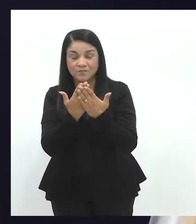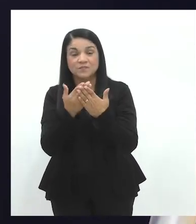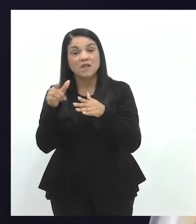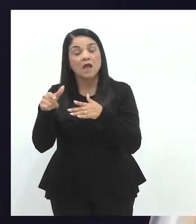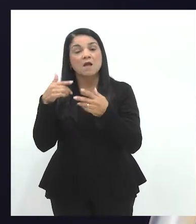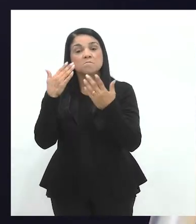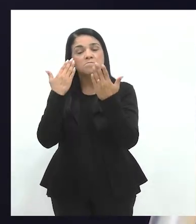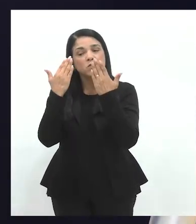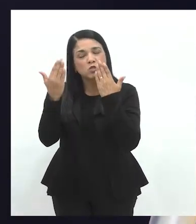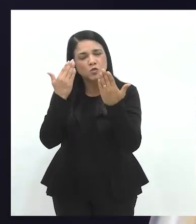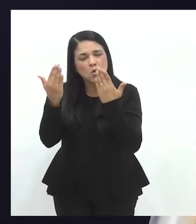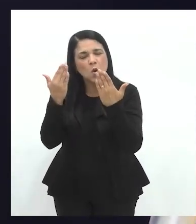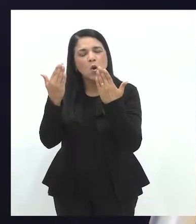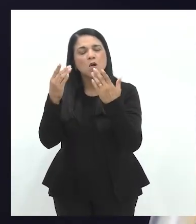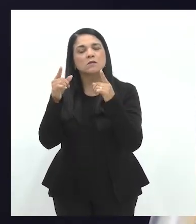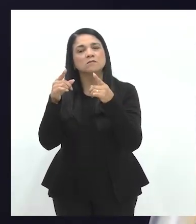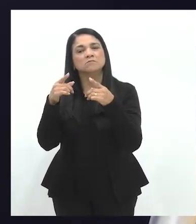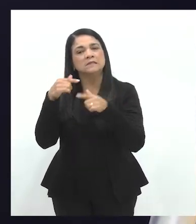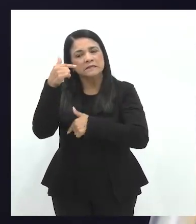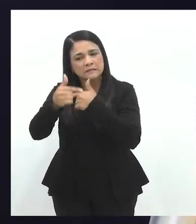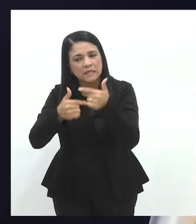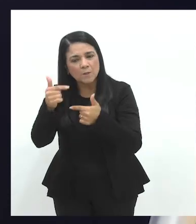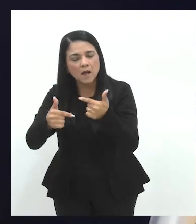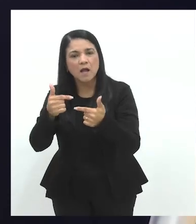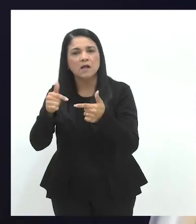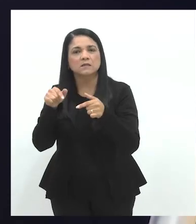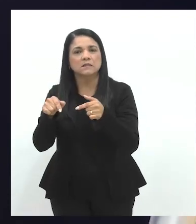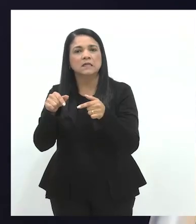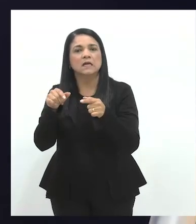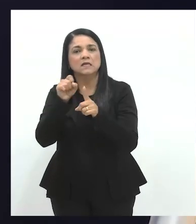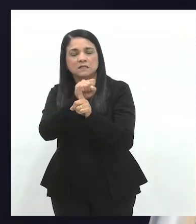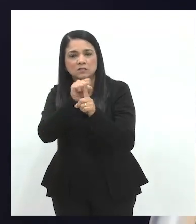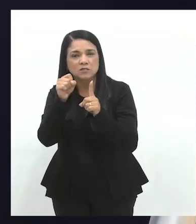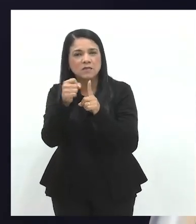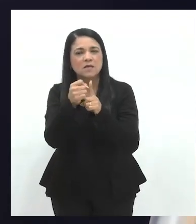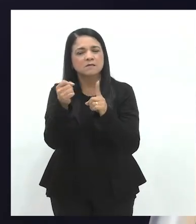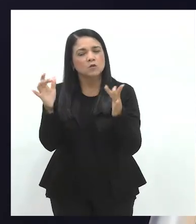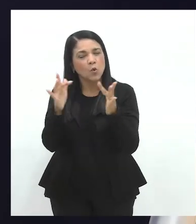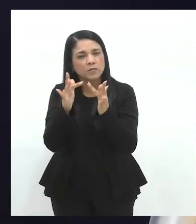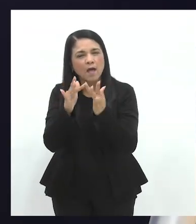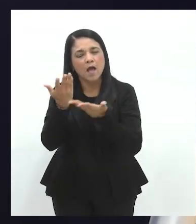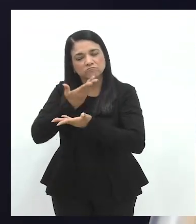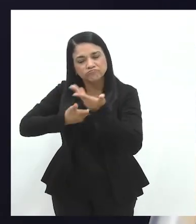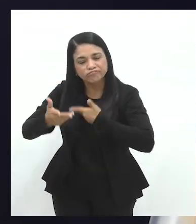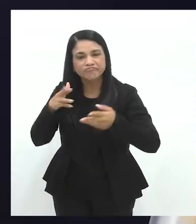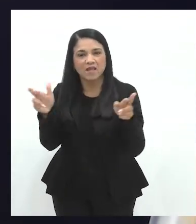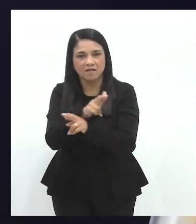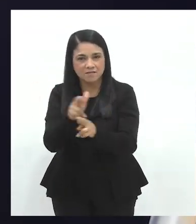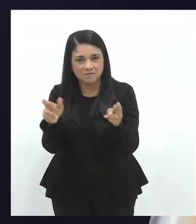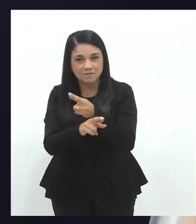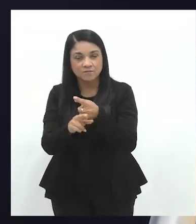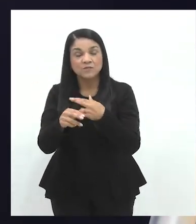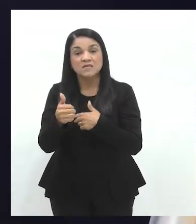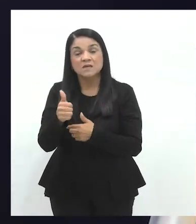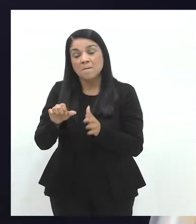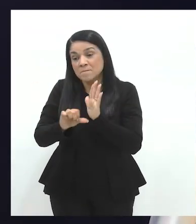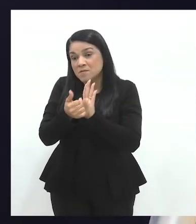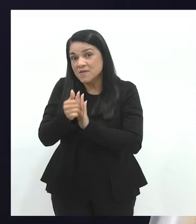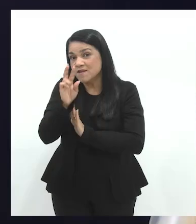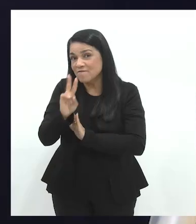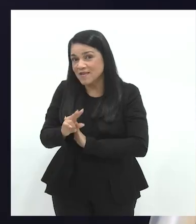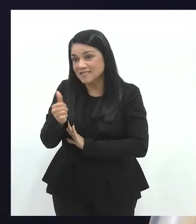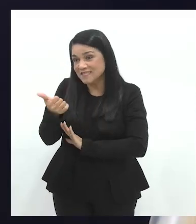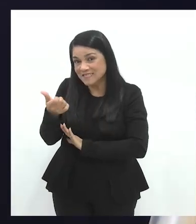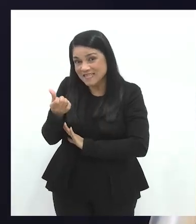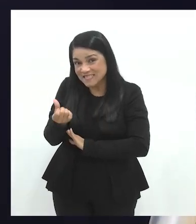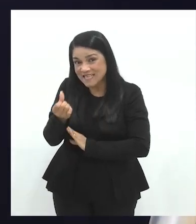psicóloga trabalha com ela essas questões das habilidades sociais, vai preparando. Ela, a primeira vez em 16 anos